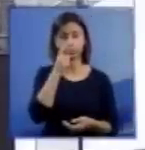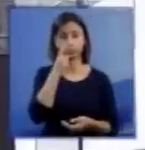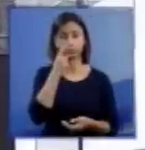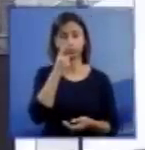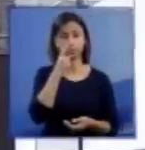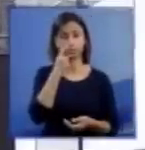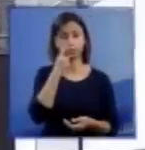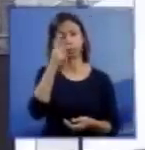morte se caracteriza